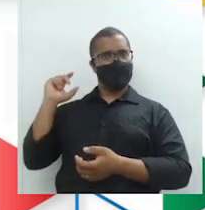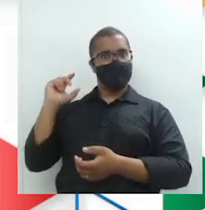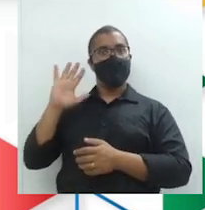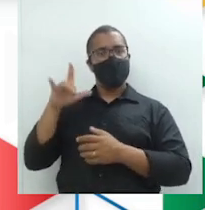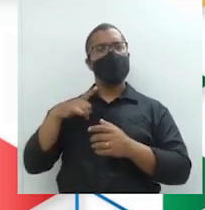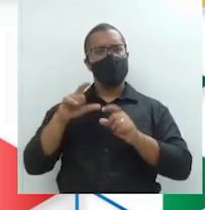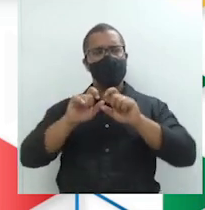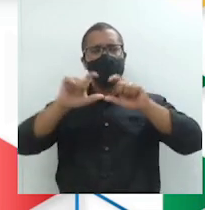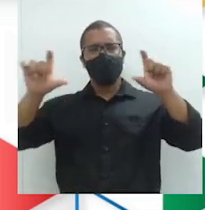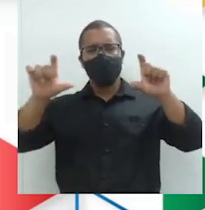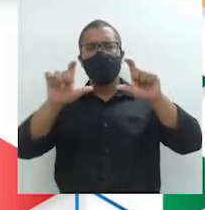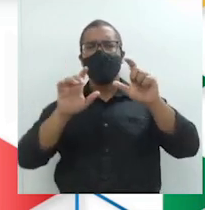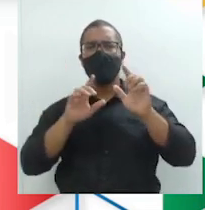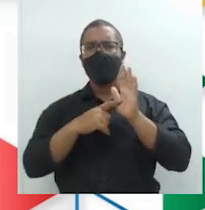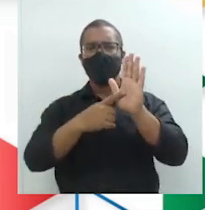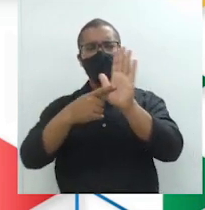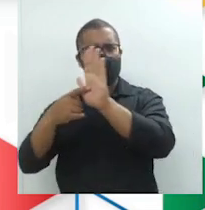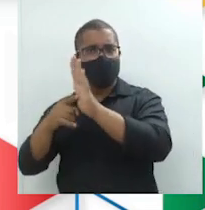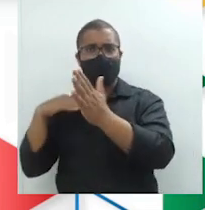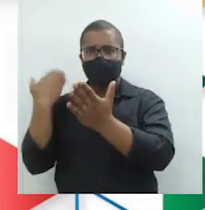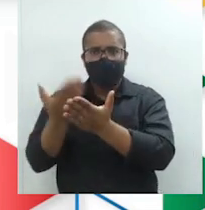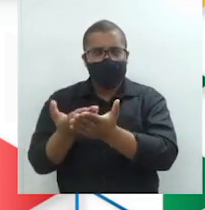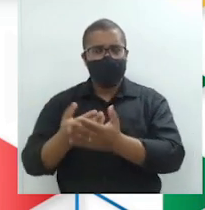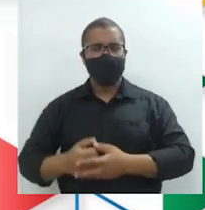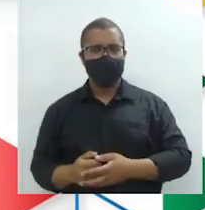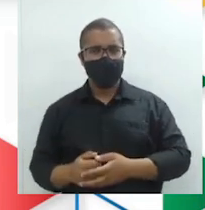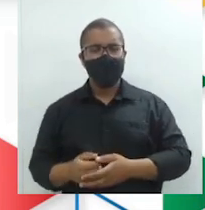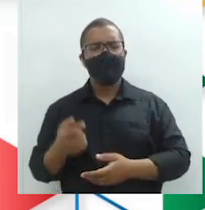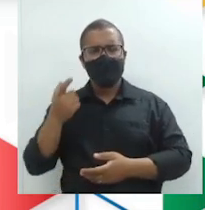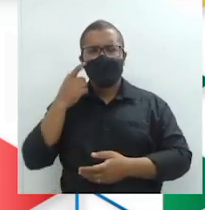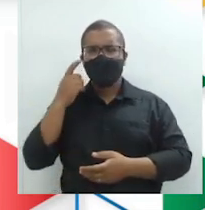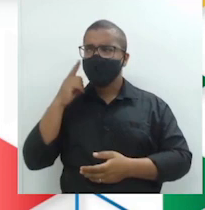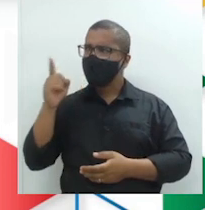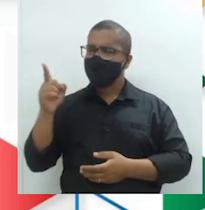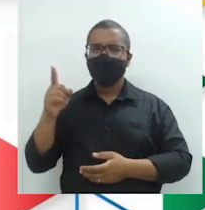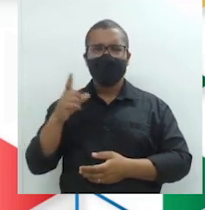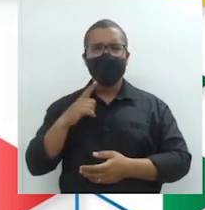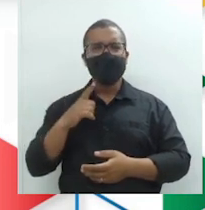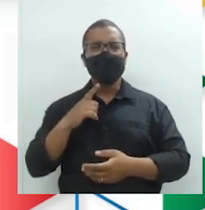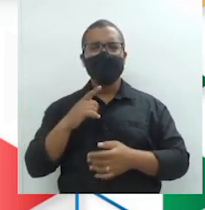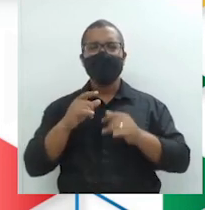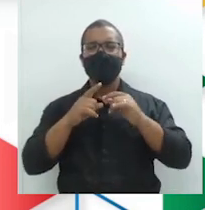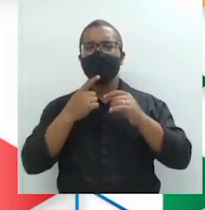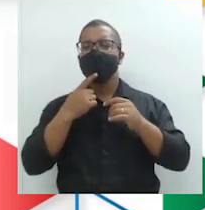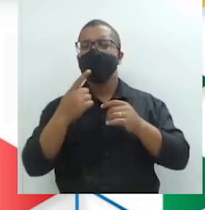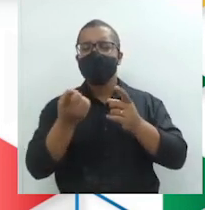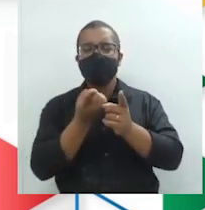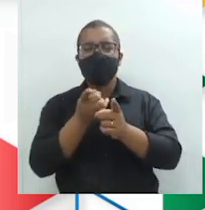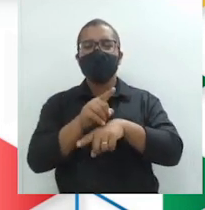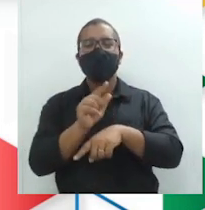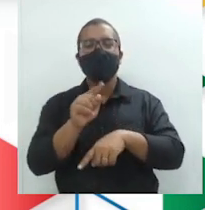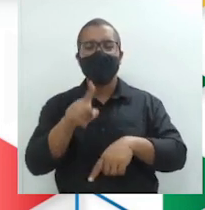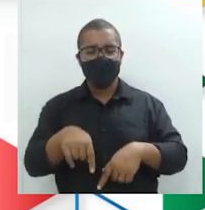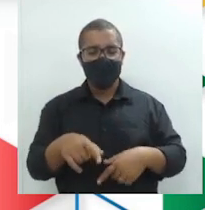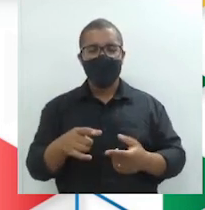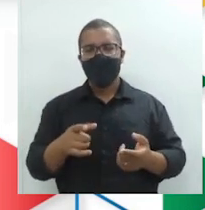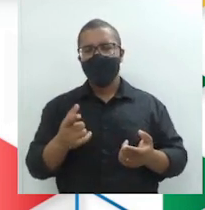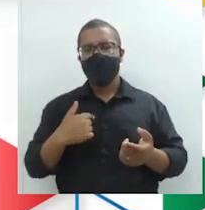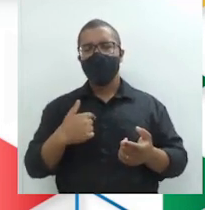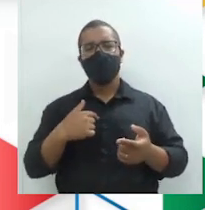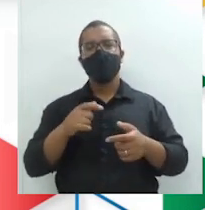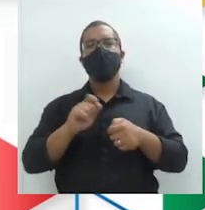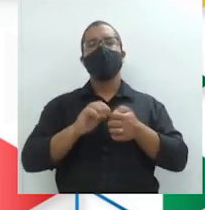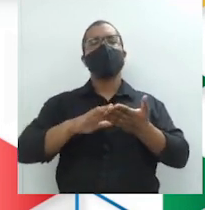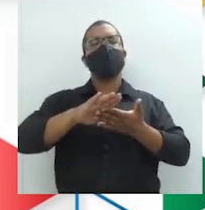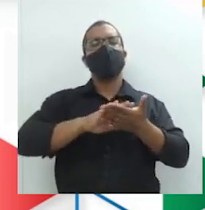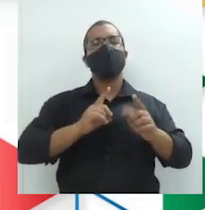bem atenção que ela está ironizando. Veja só, dizendo que ela não vai fazer absolutamente nada porque está brincando